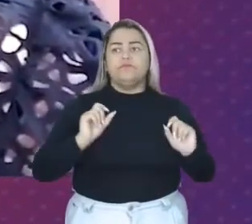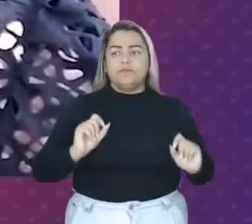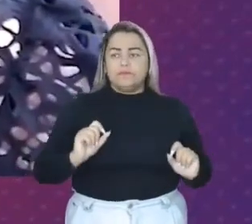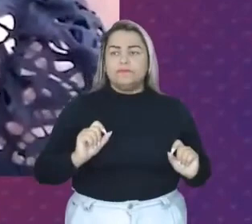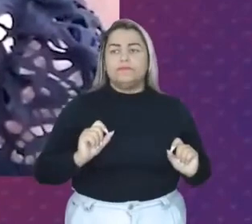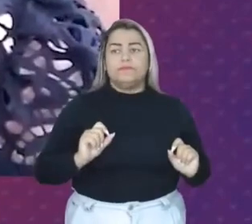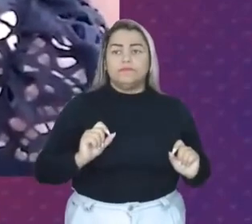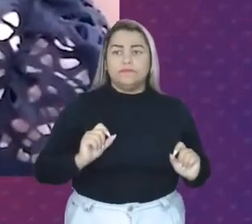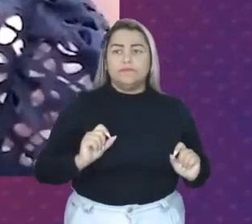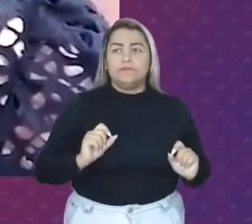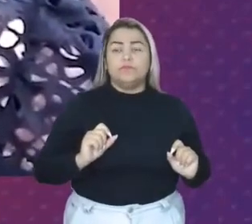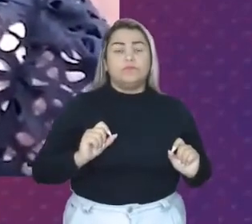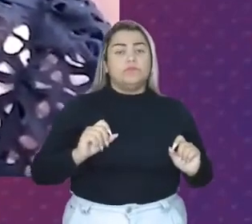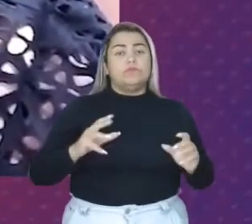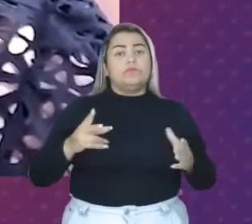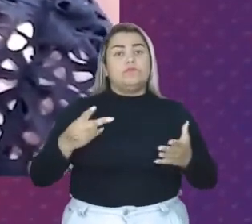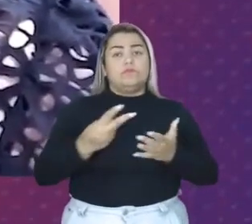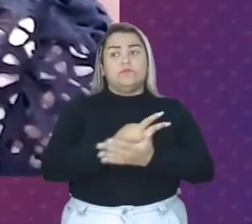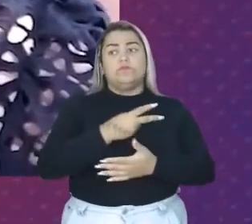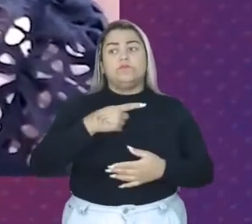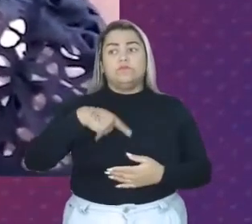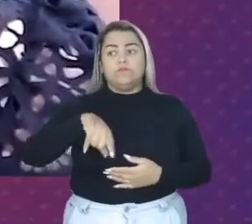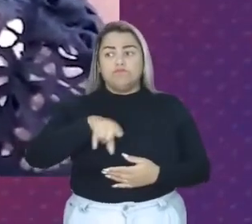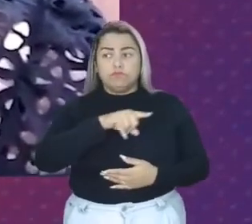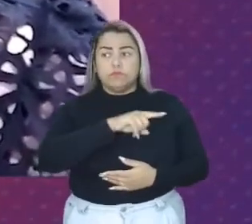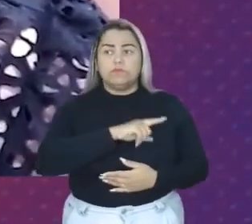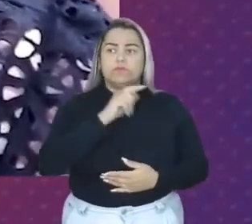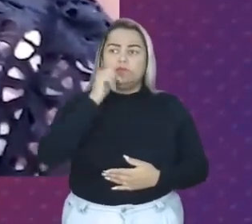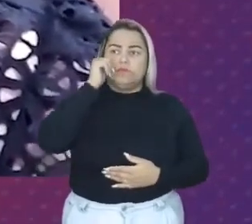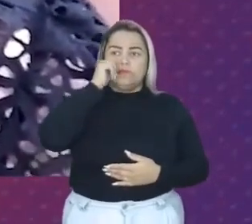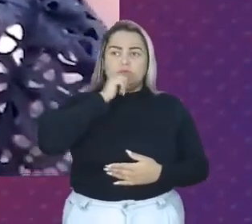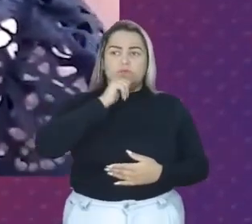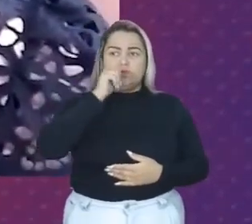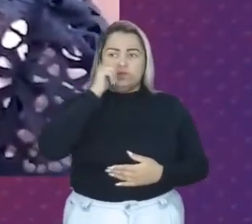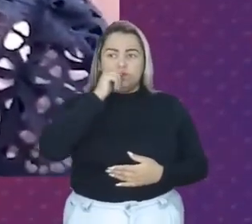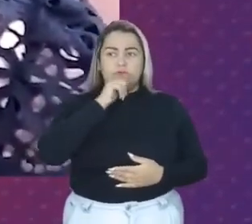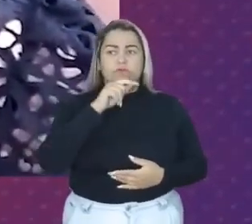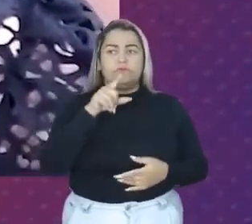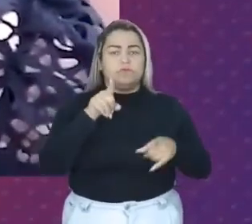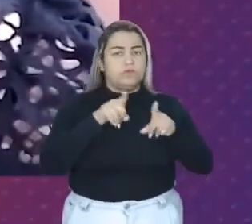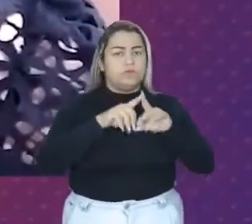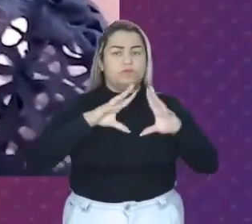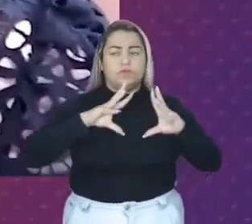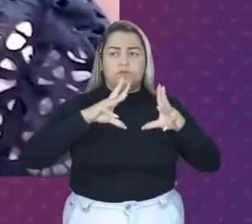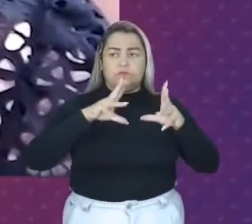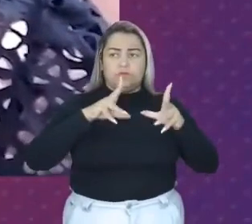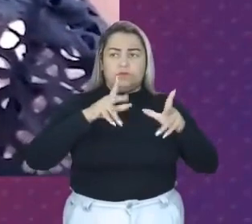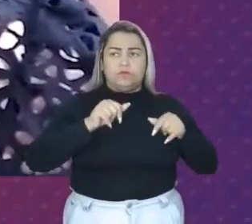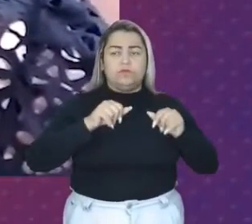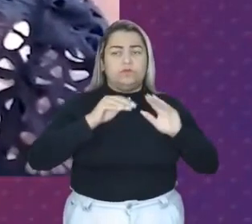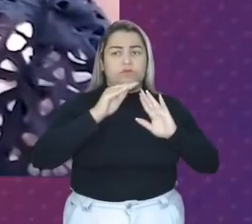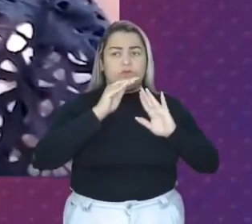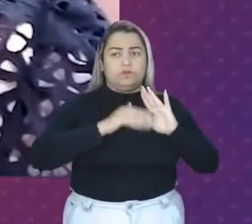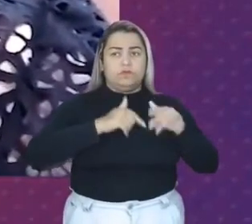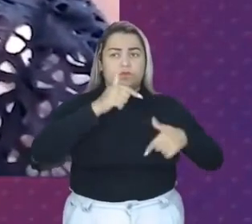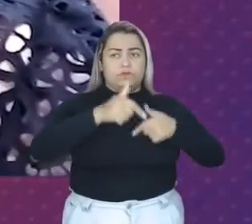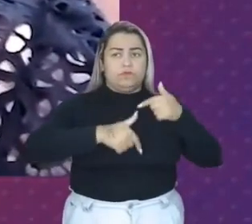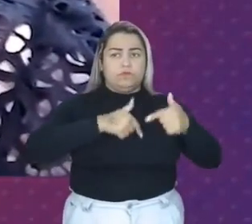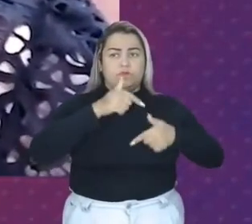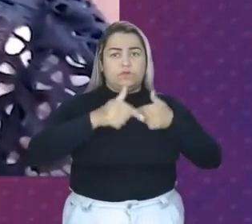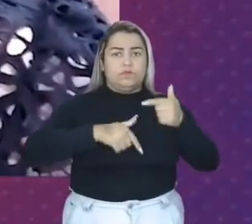um elemento que a nós, mulheres, ainda causou mais prejuízo, que é a questão do trabalho na